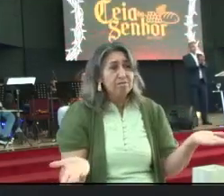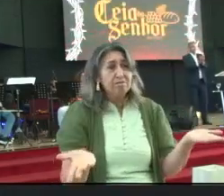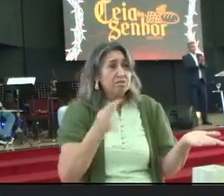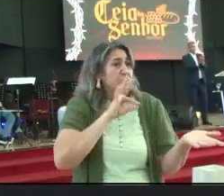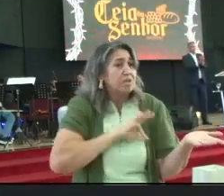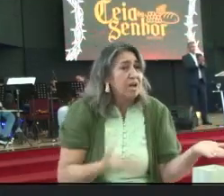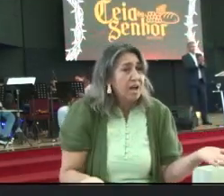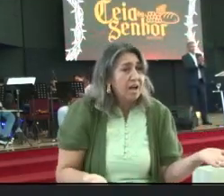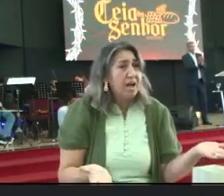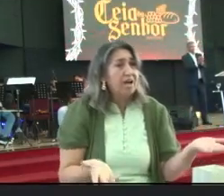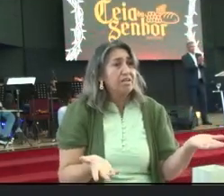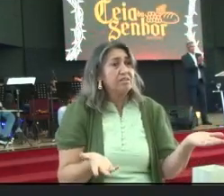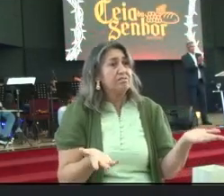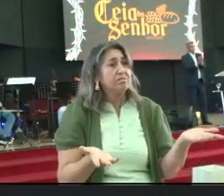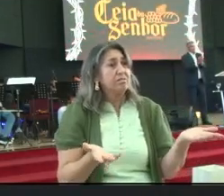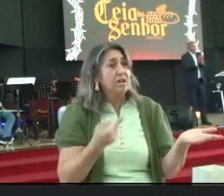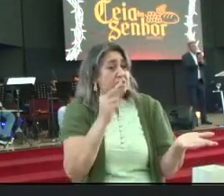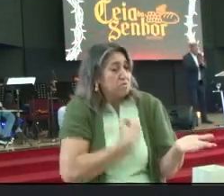suas mãos.